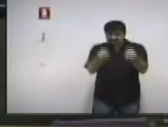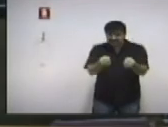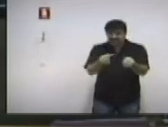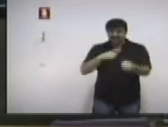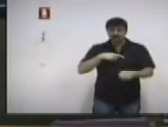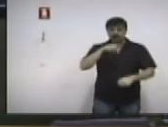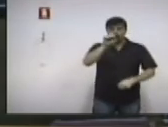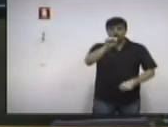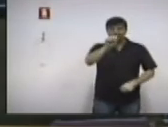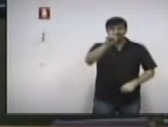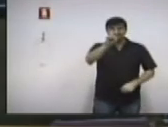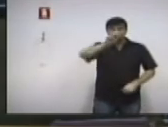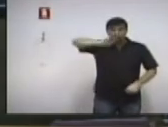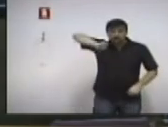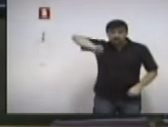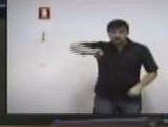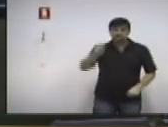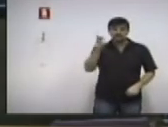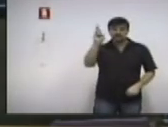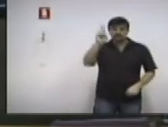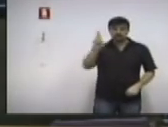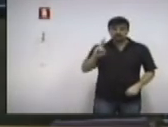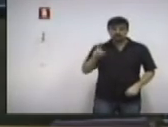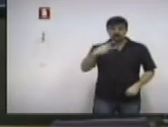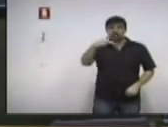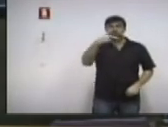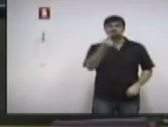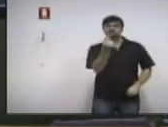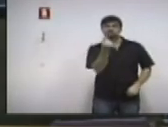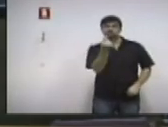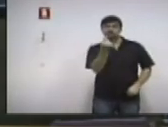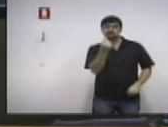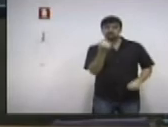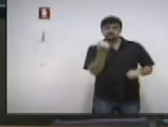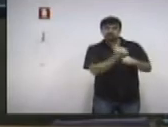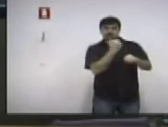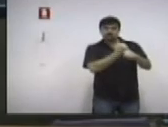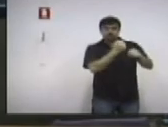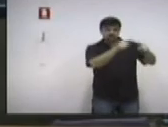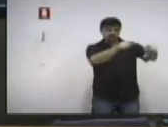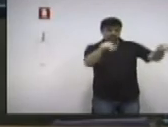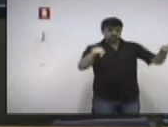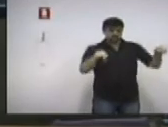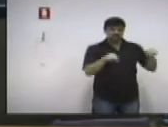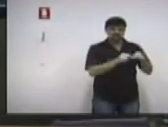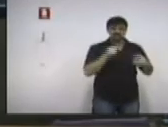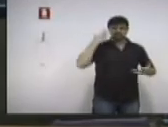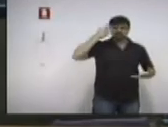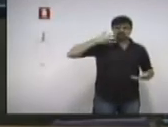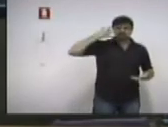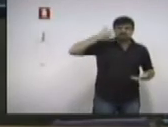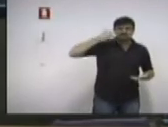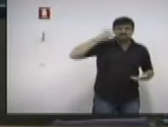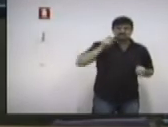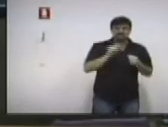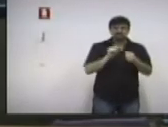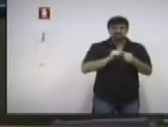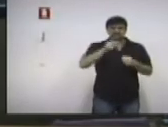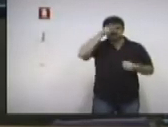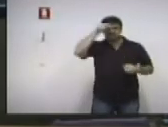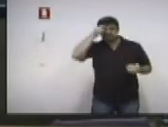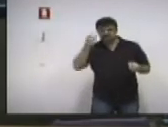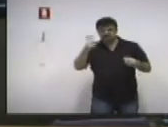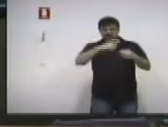destinação de 85 milhões do seu dinheiro para a construção de um centro de convenções através de uma parceria